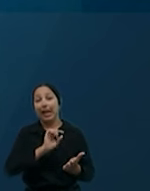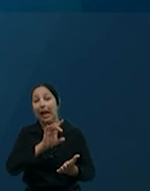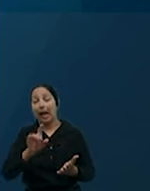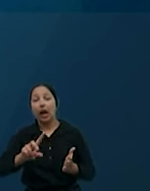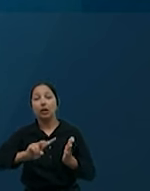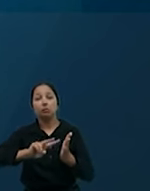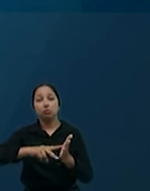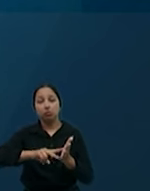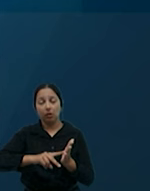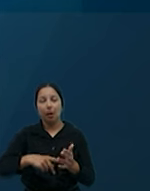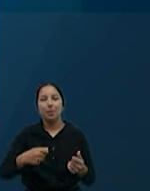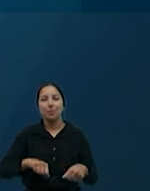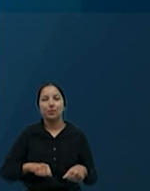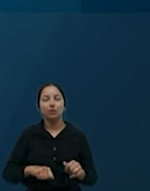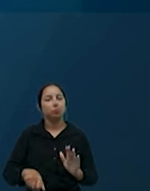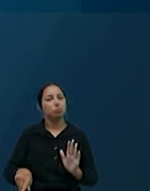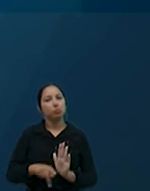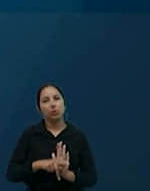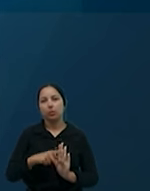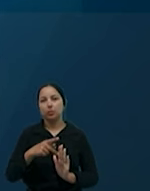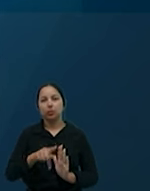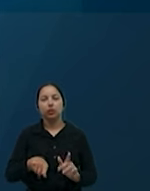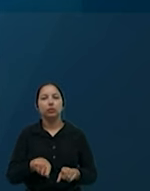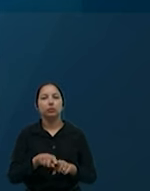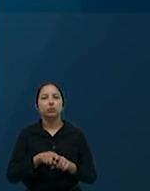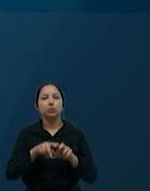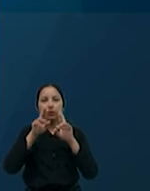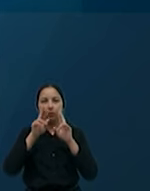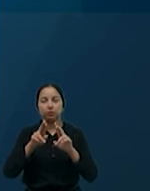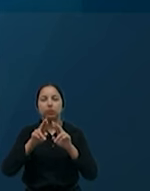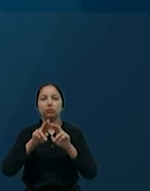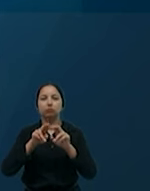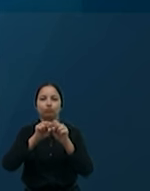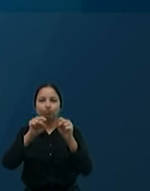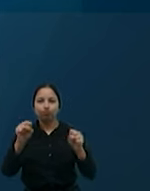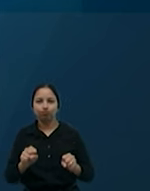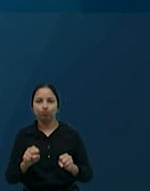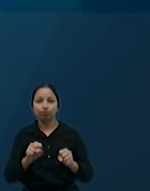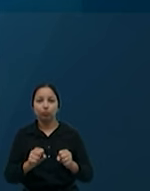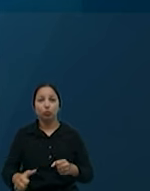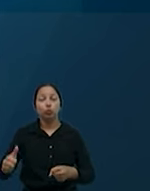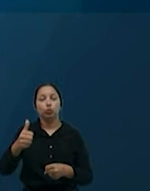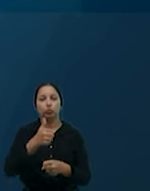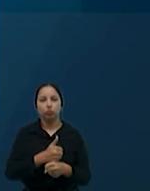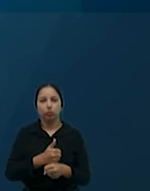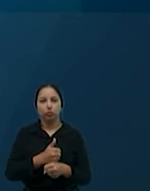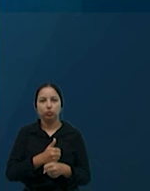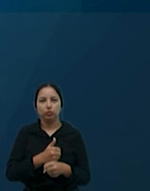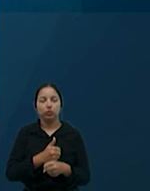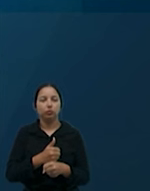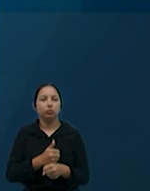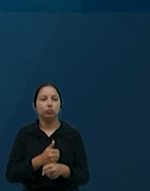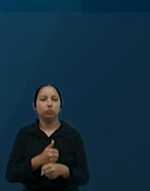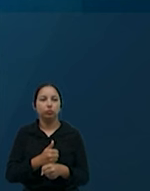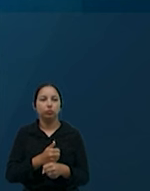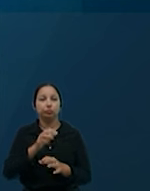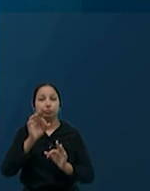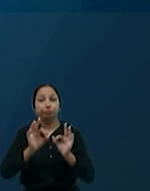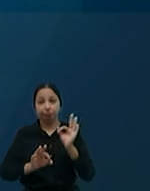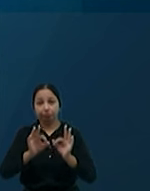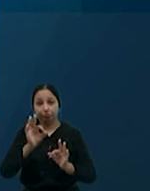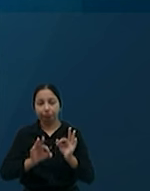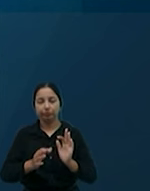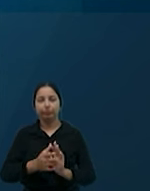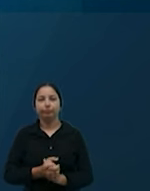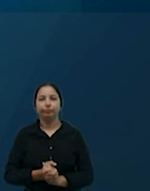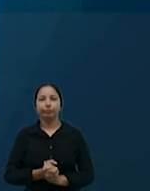e respeito ao sistema de substituição processual instituído pelo nosso ordenamento jurídico, com abrangência apenas da